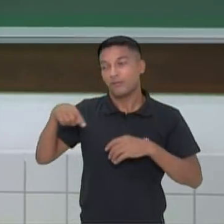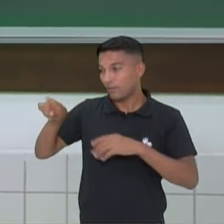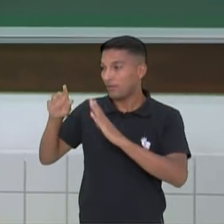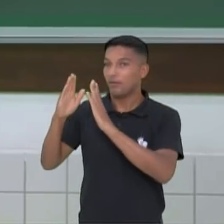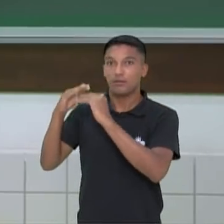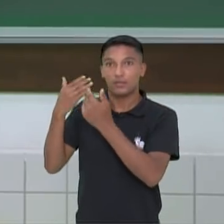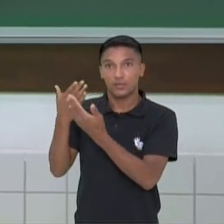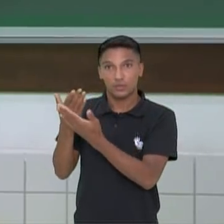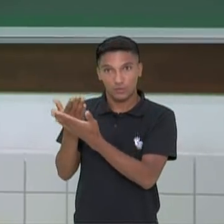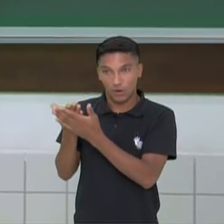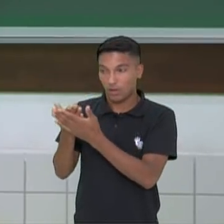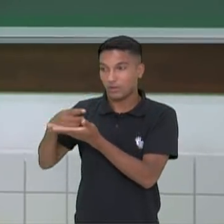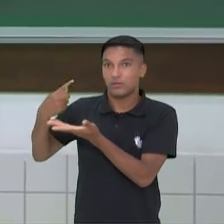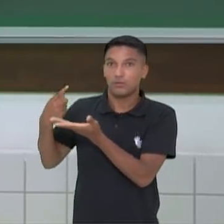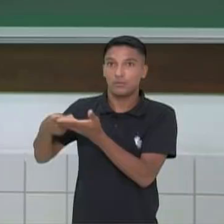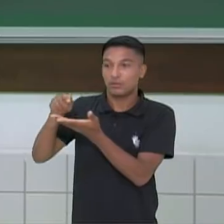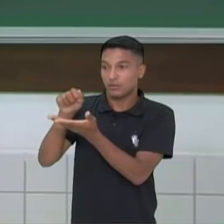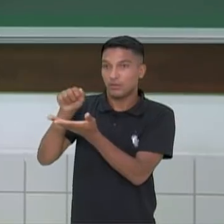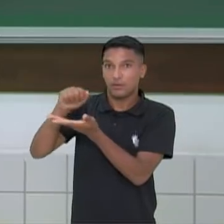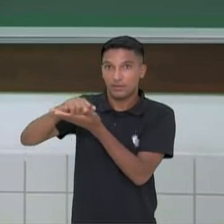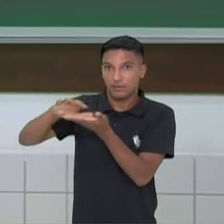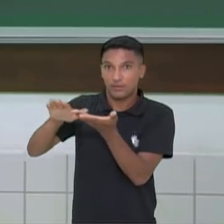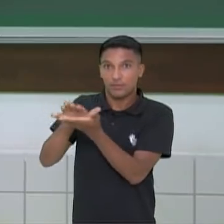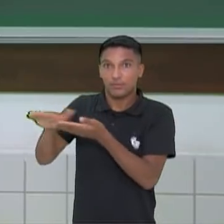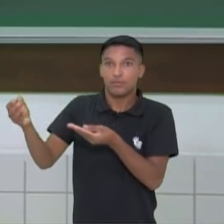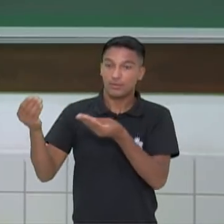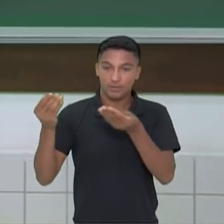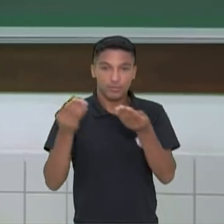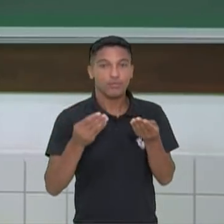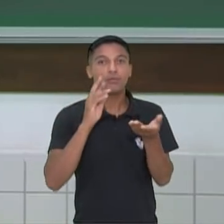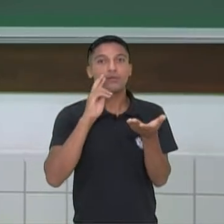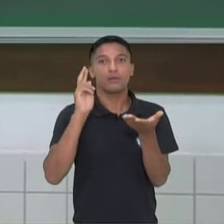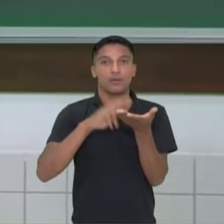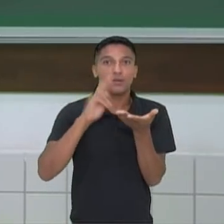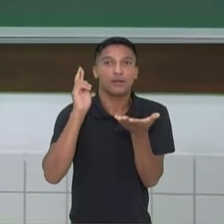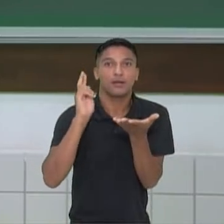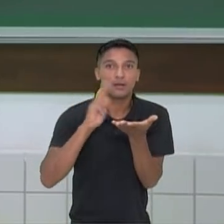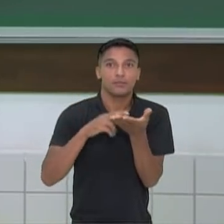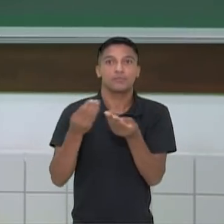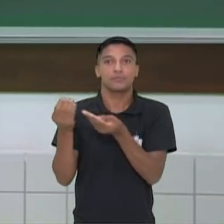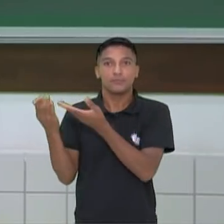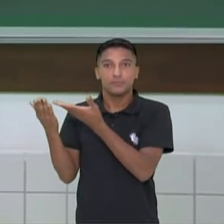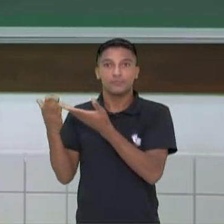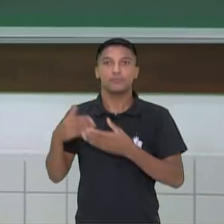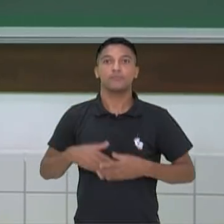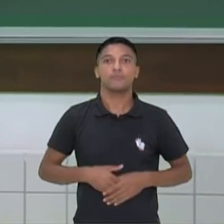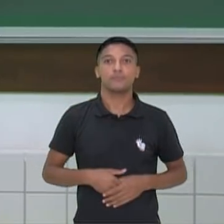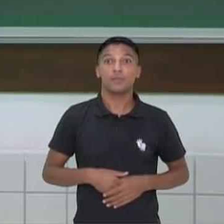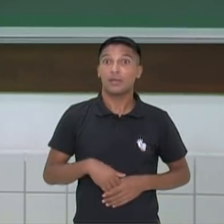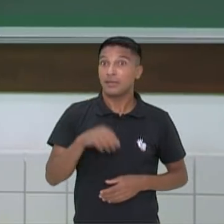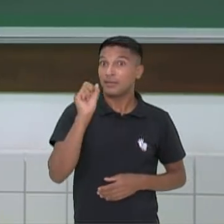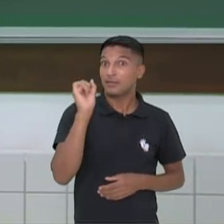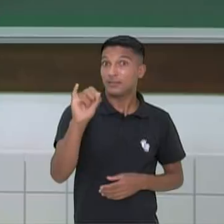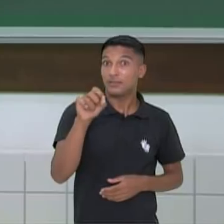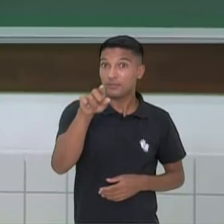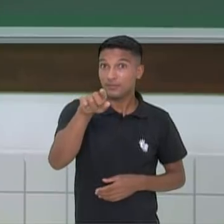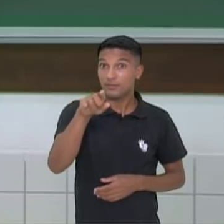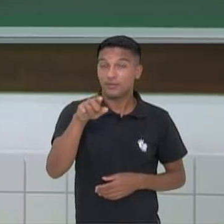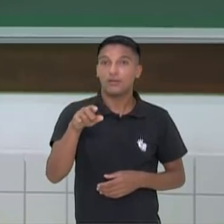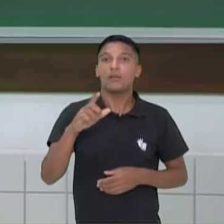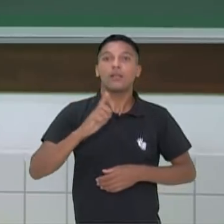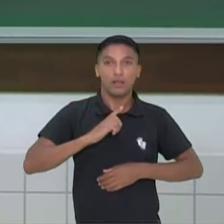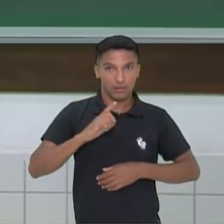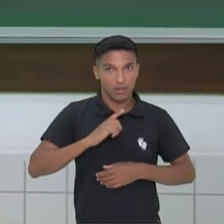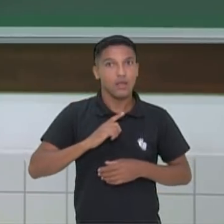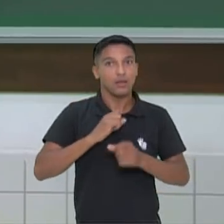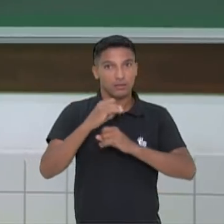verifique o procedimento das atividades impressas. Se você tem acesso à internet e usa o Google